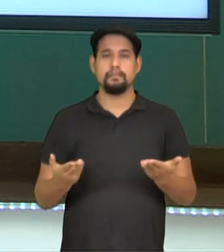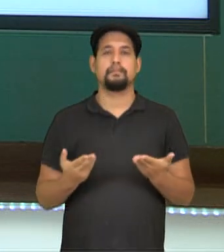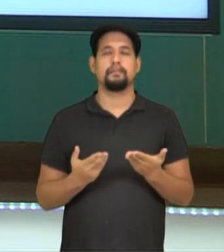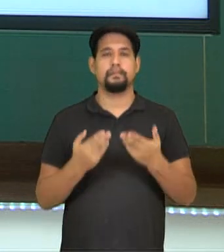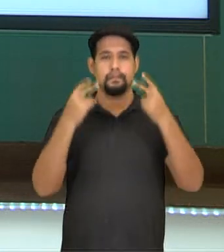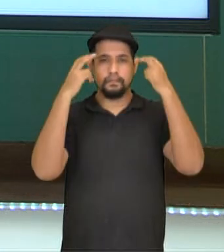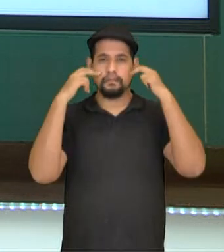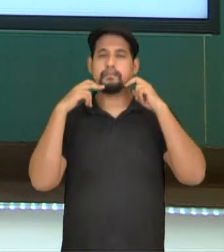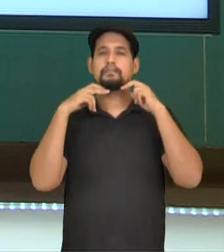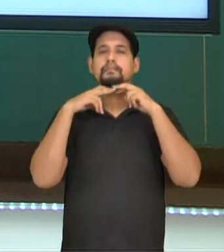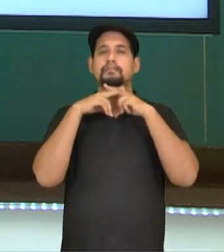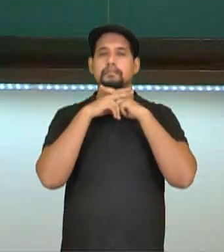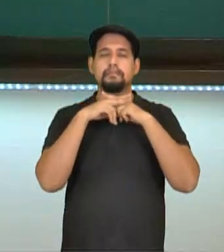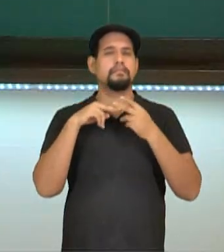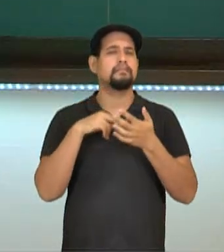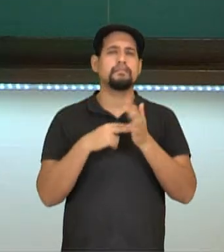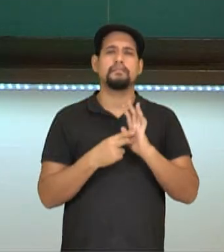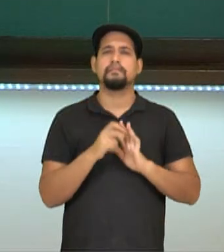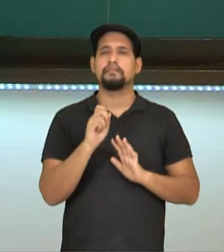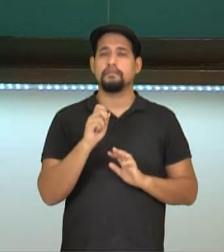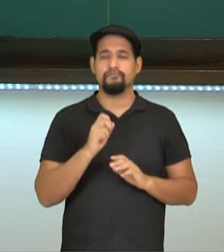de segurança são